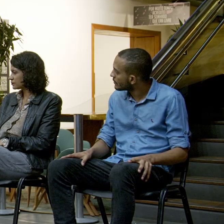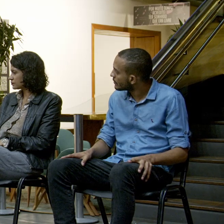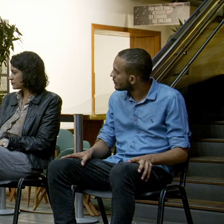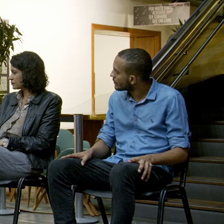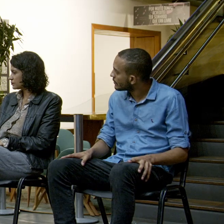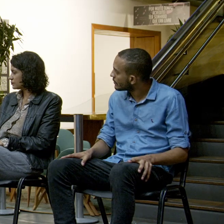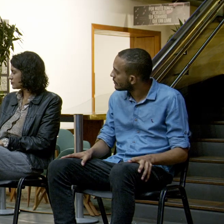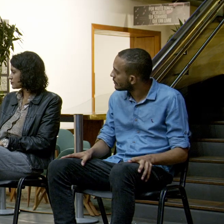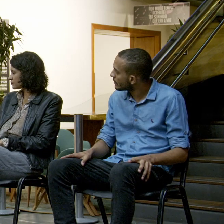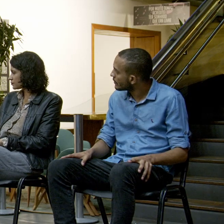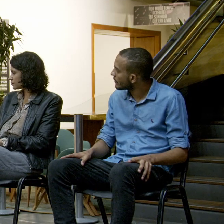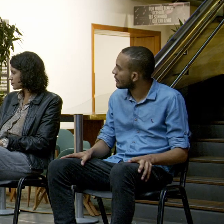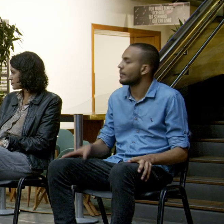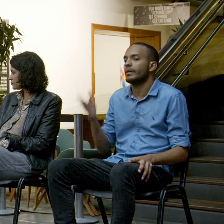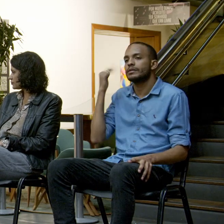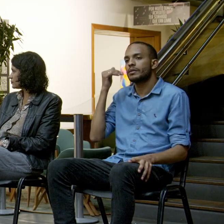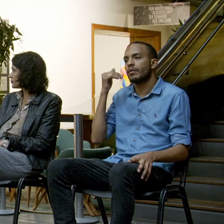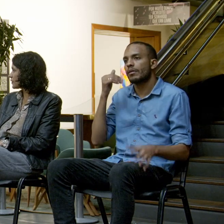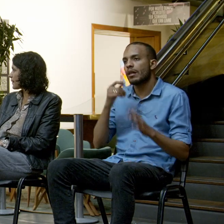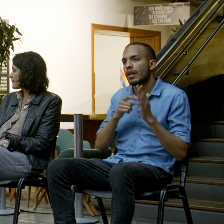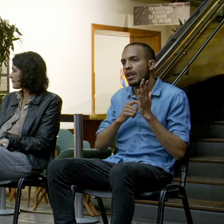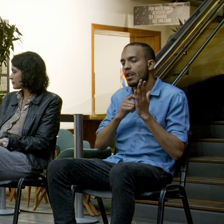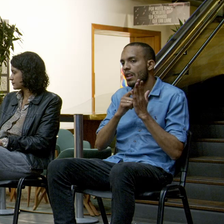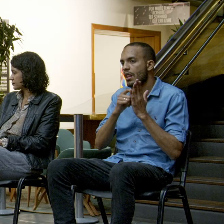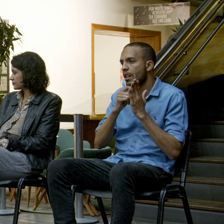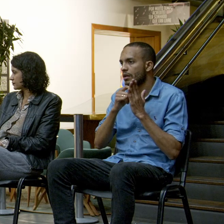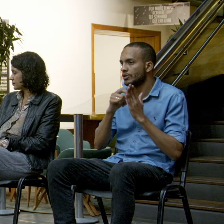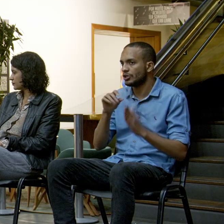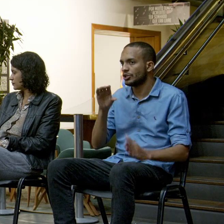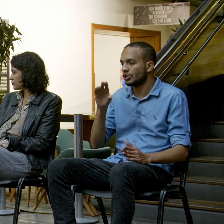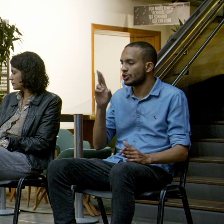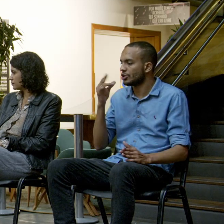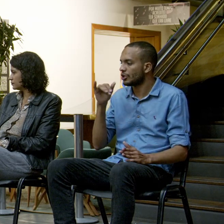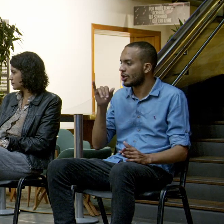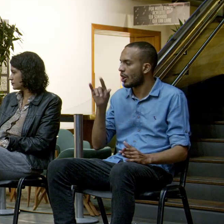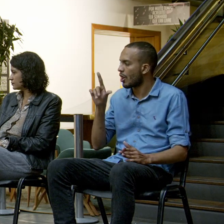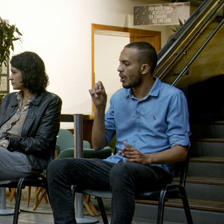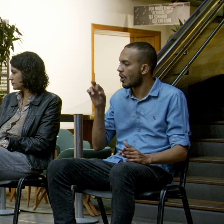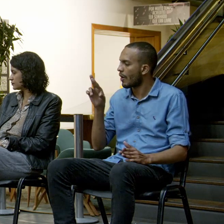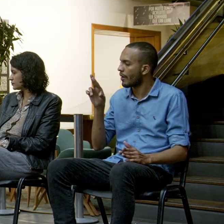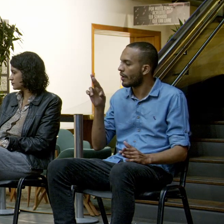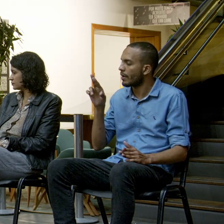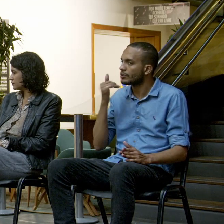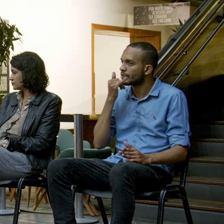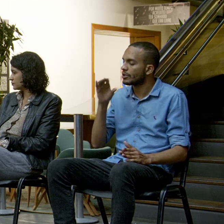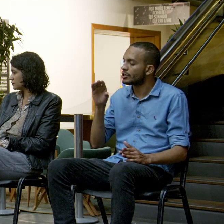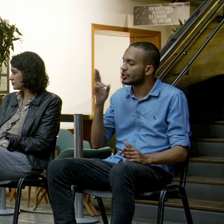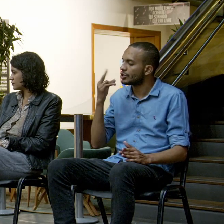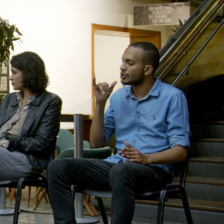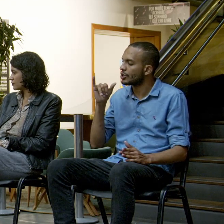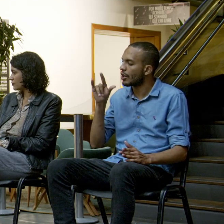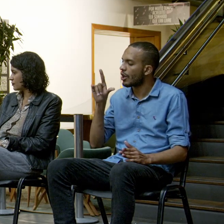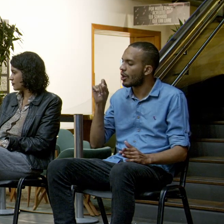Outra xilogravura dos anos 60, menos conhecida, se chama o Açougue, em que se vê a mesma retícula dos azulejos do banheiro